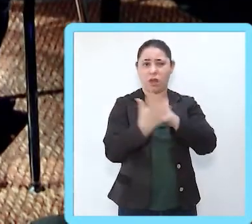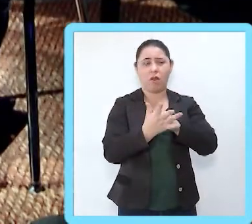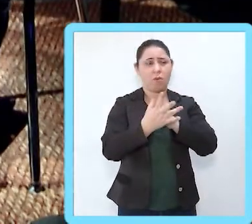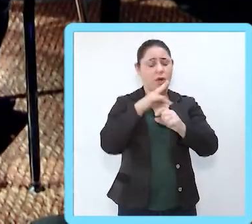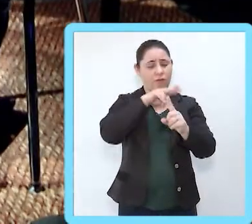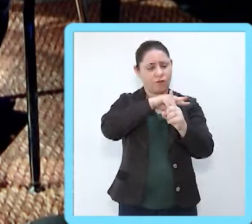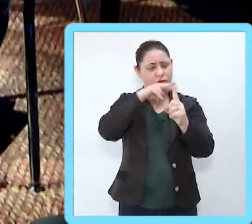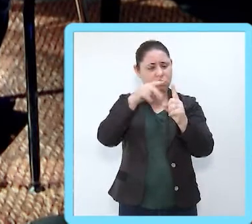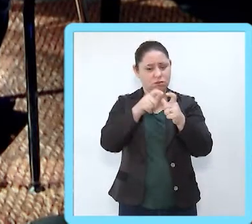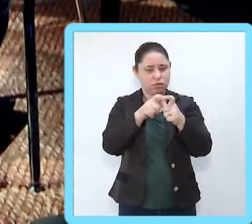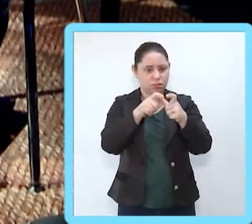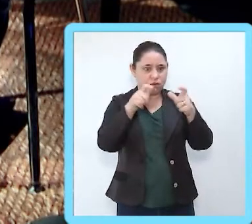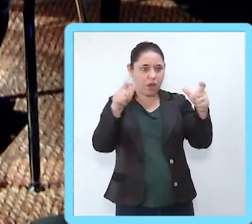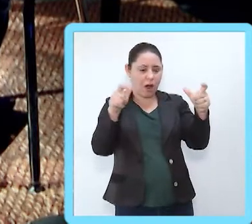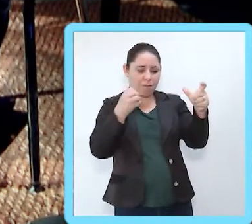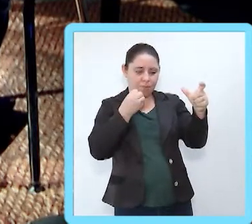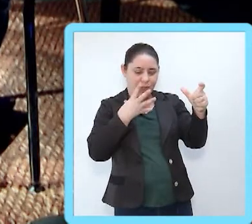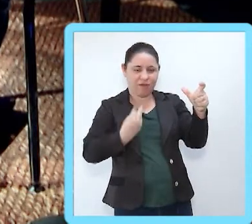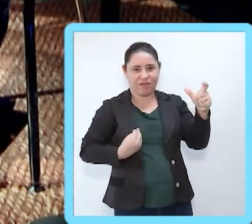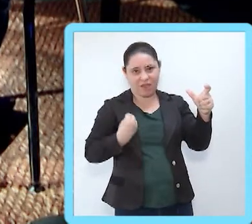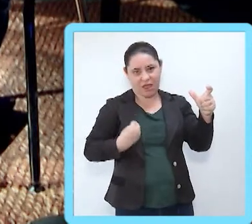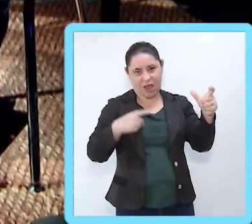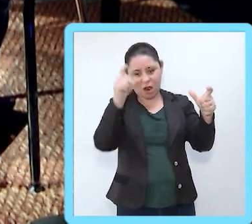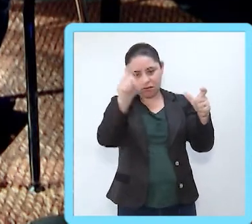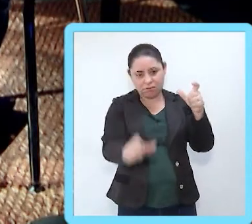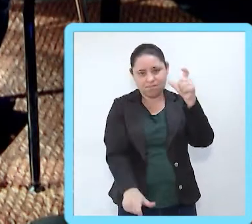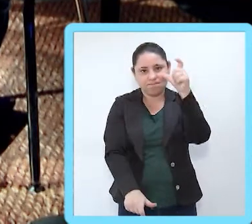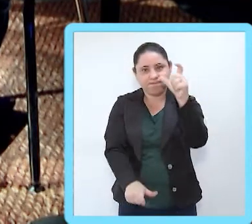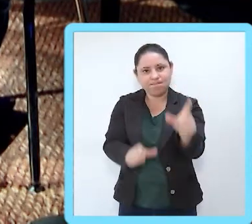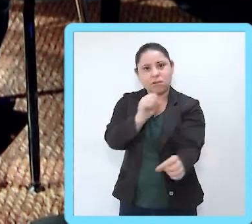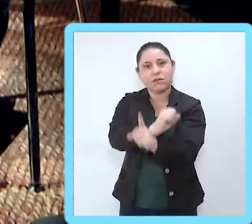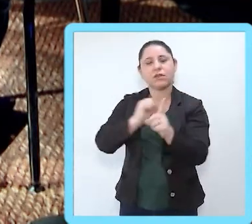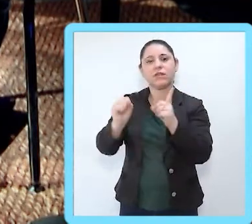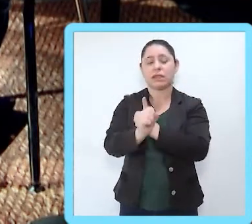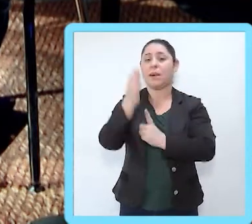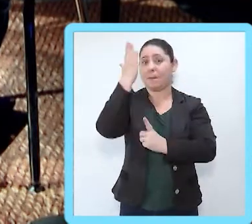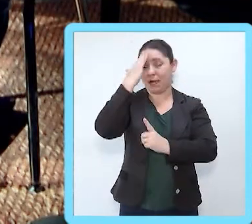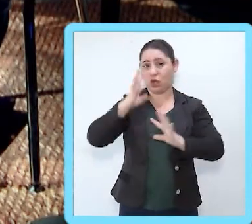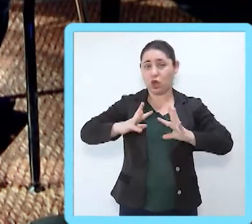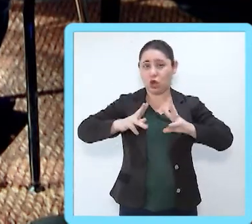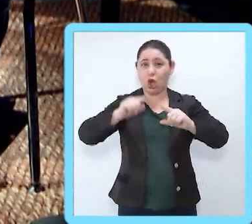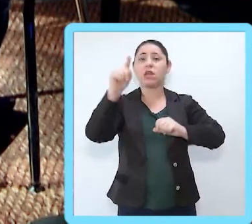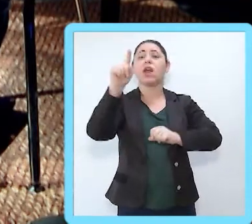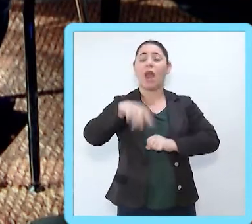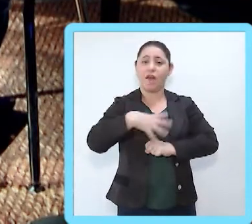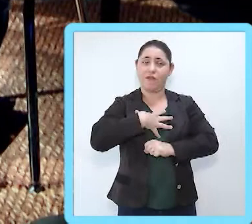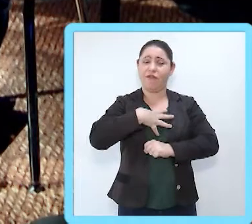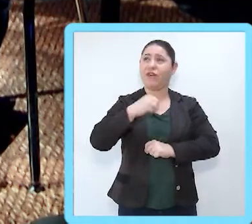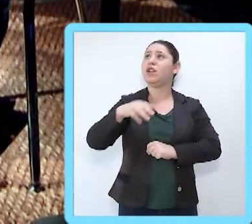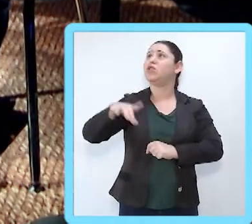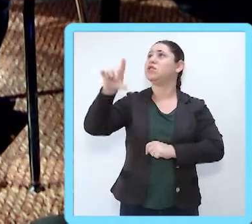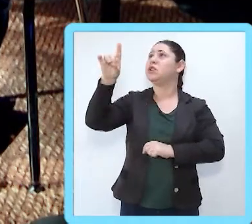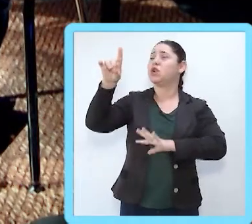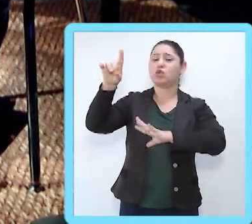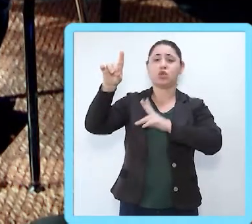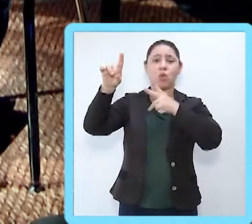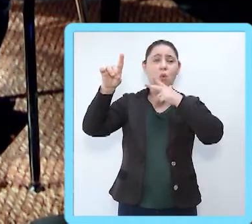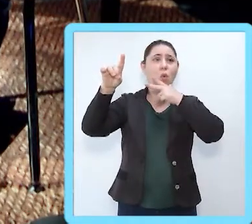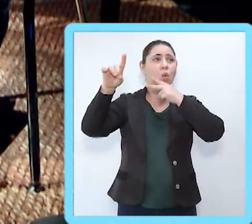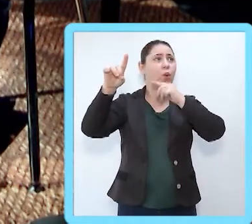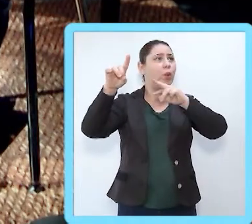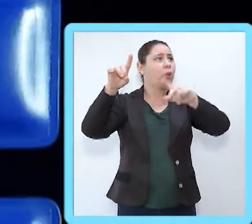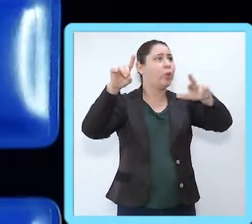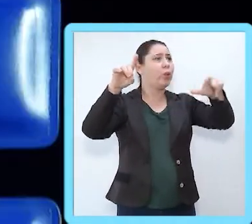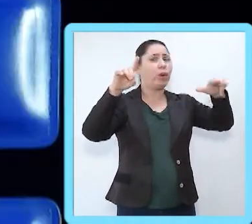tenhamos uma visão maior para o bem comum, para saber que todo mundo é filho de Deus e nós somos irmãos.